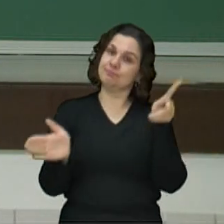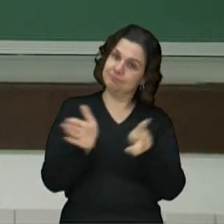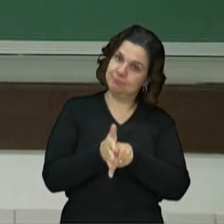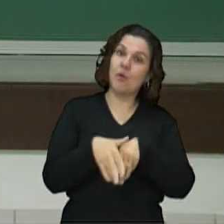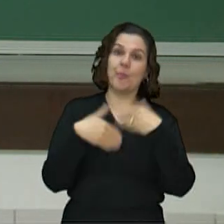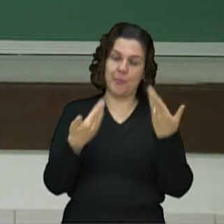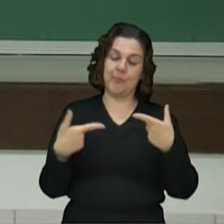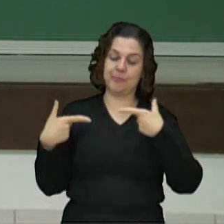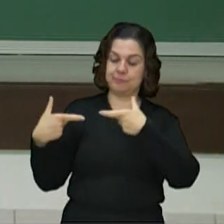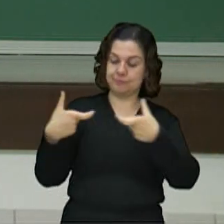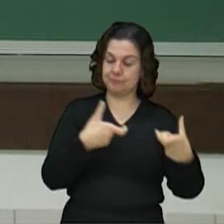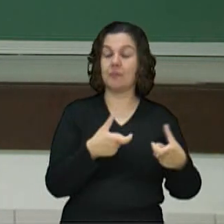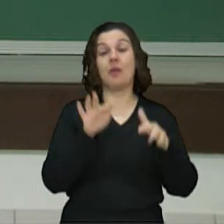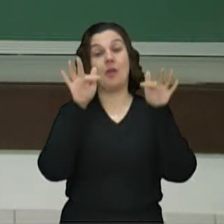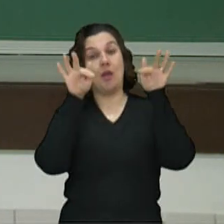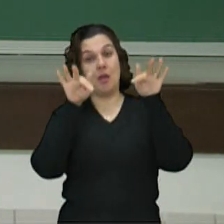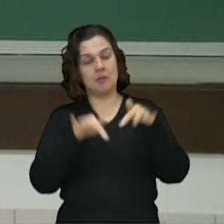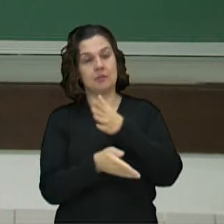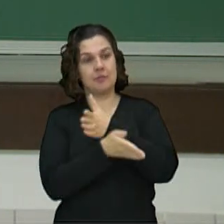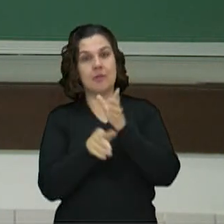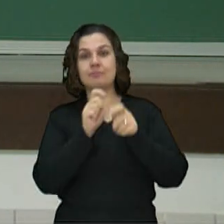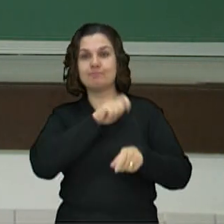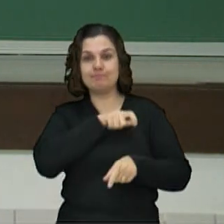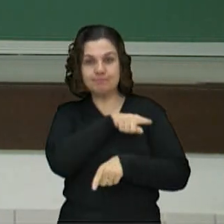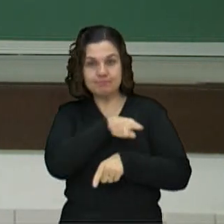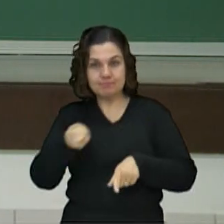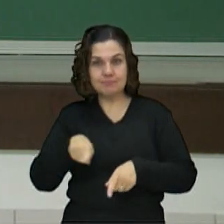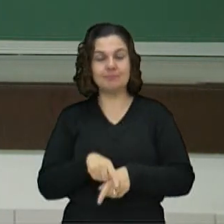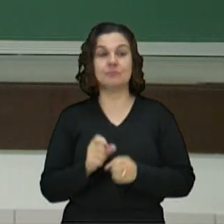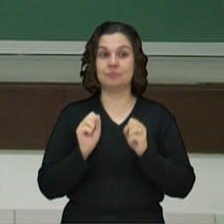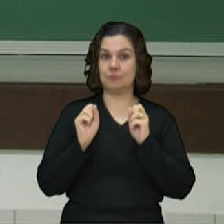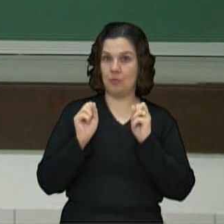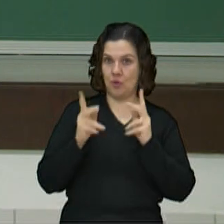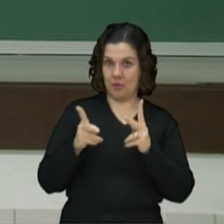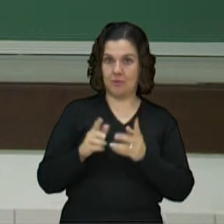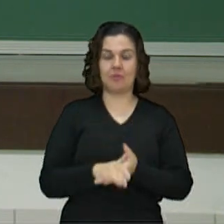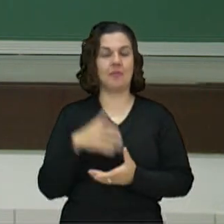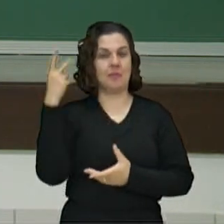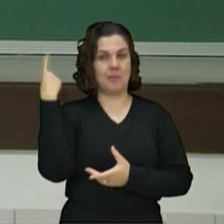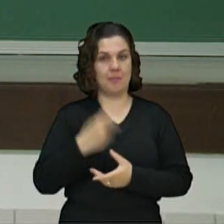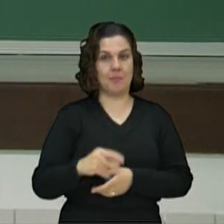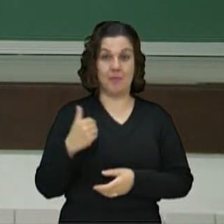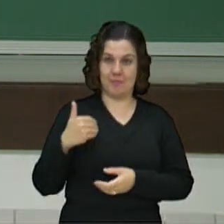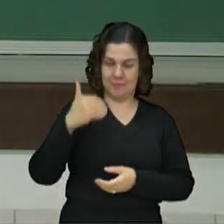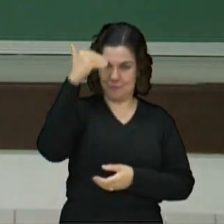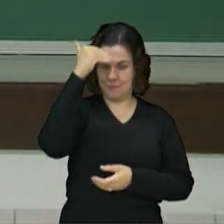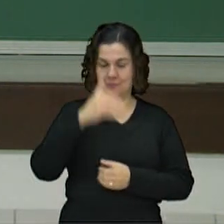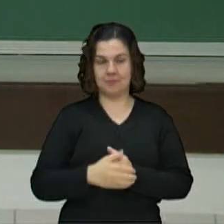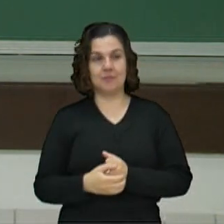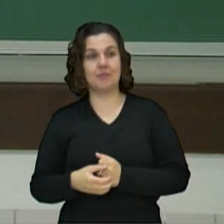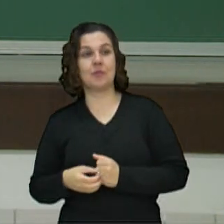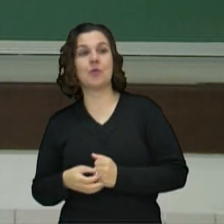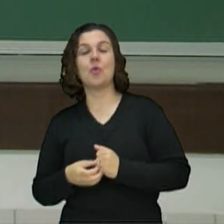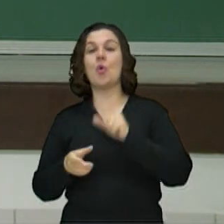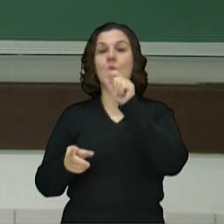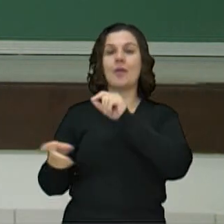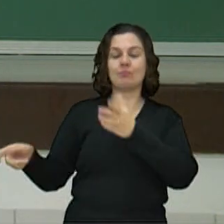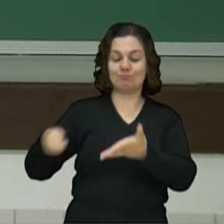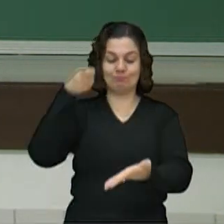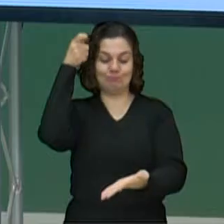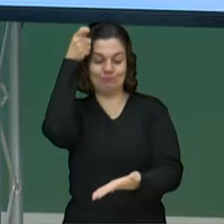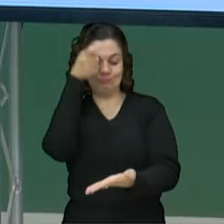a guerra, os frutos do que eles estão semeando. Ok? Bora continuar para a gente falar de